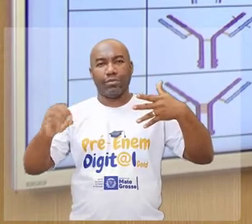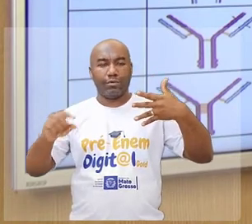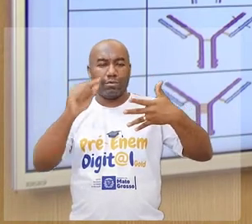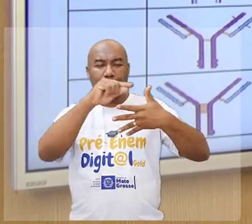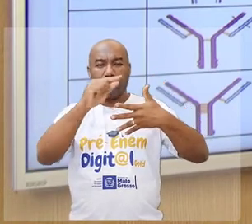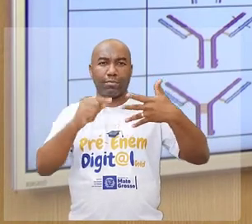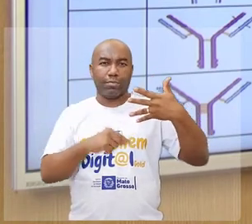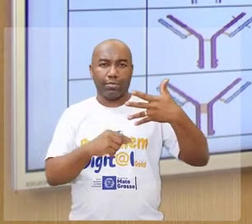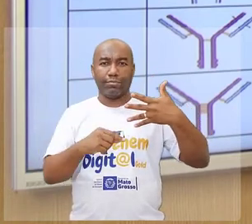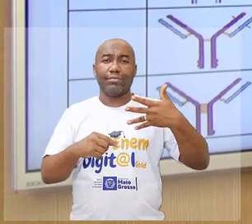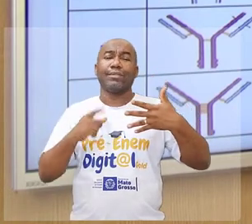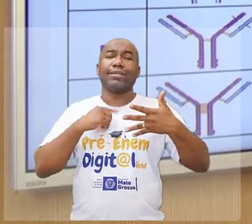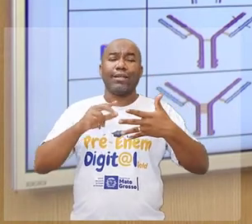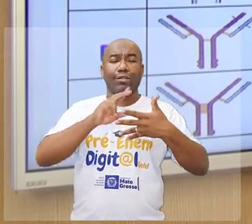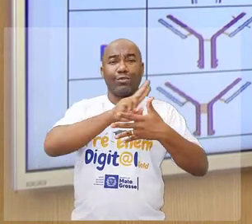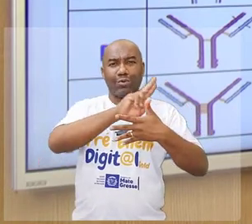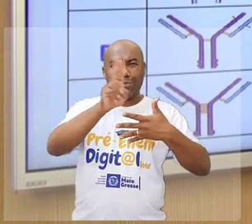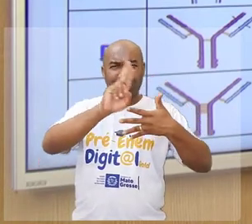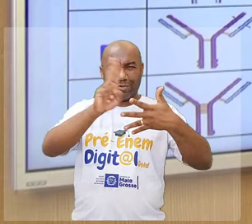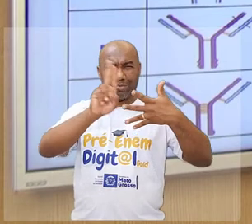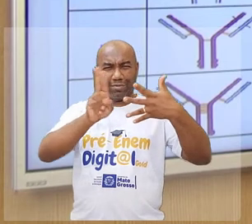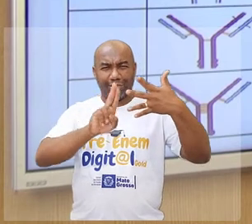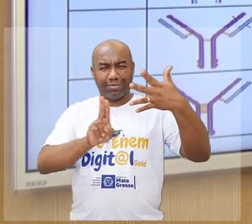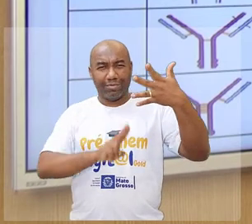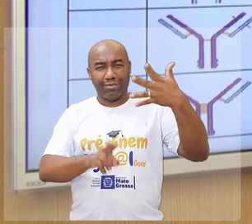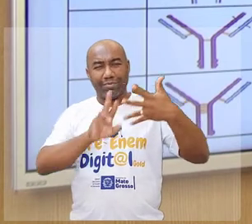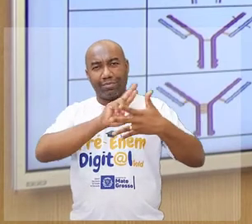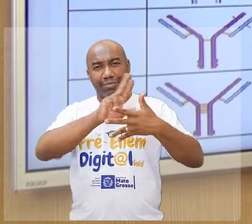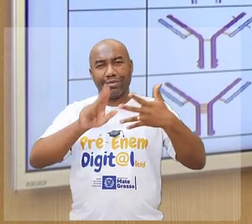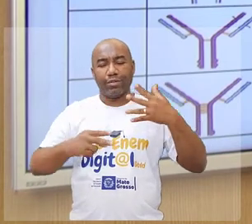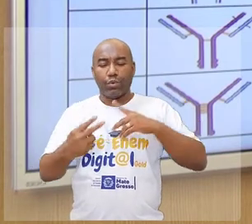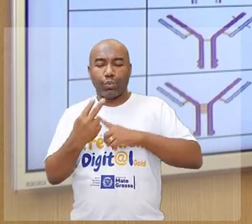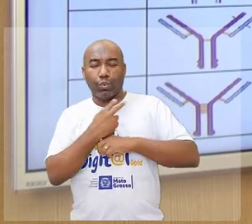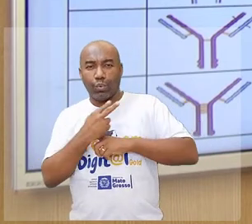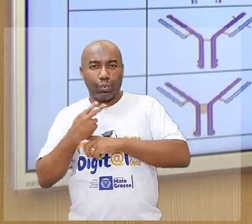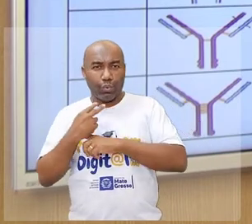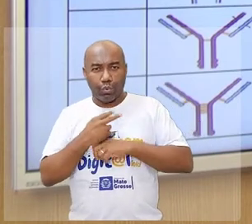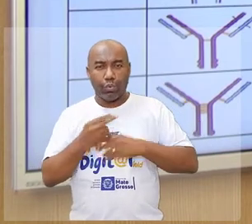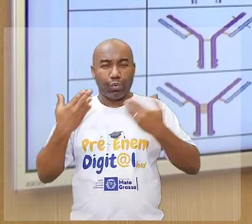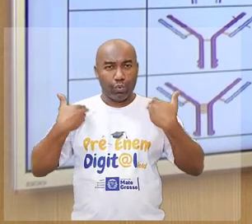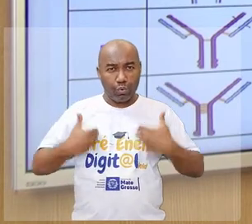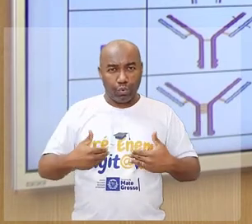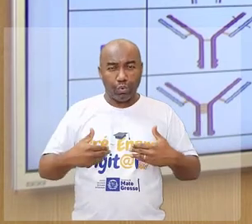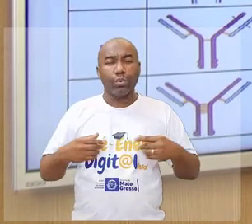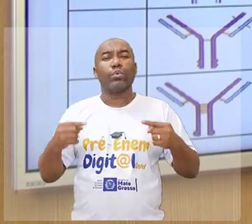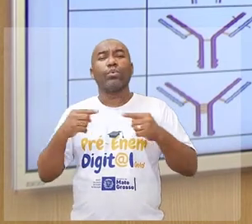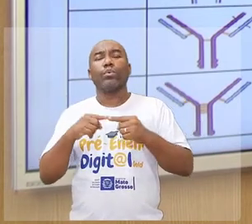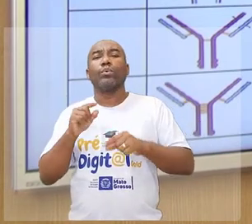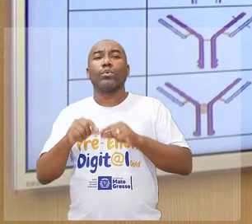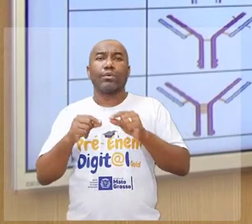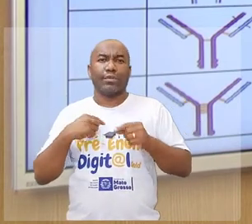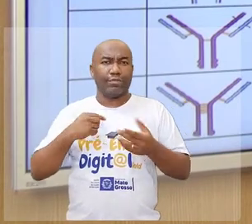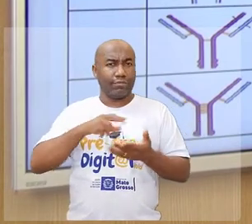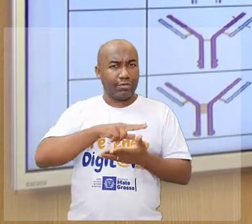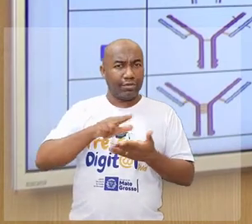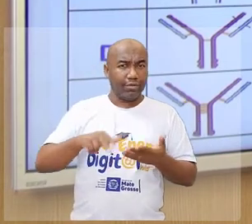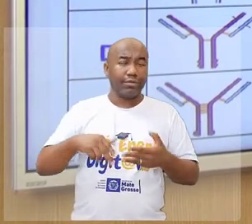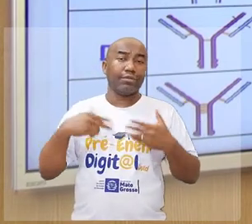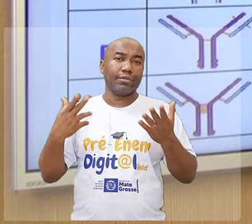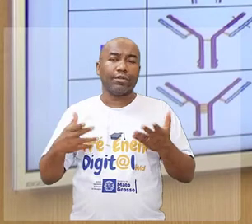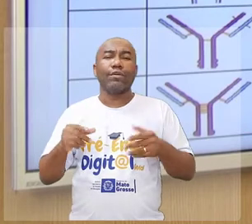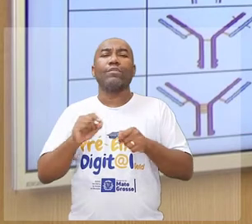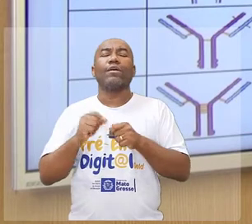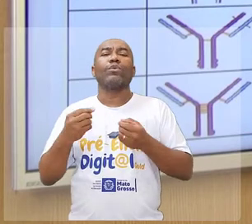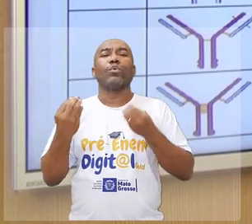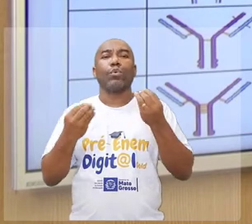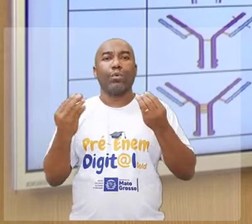imunoglobulinas, olha que nome difícil, imuno, de defesa, globulinas, porque ela é globulosa, tá? A gente chama